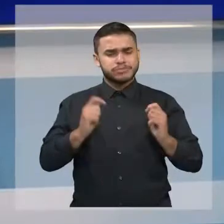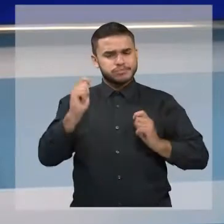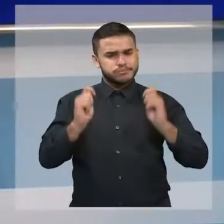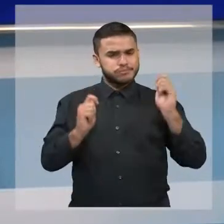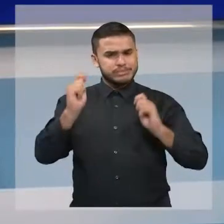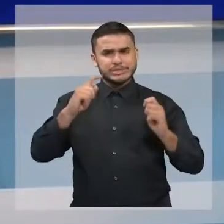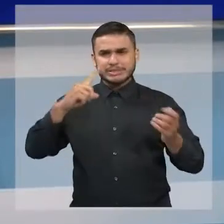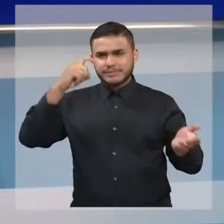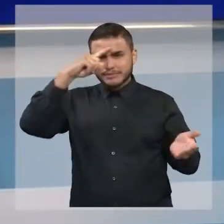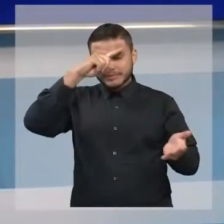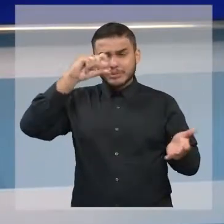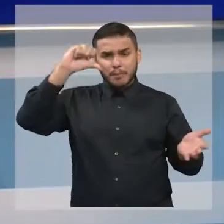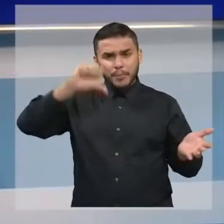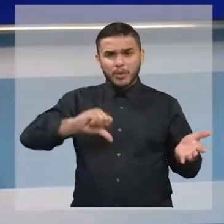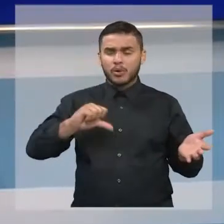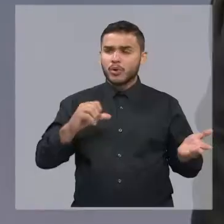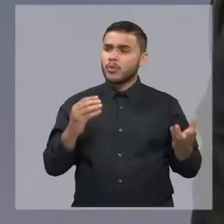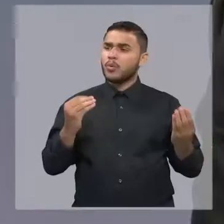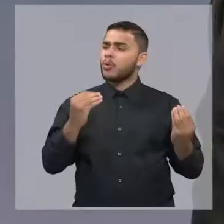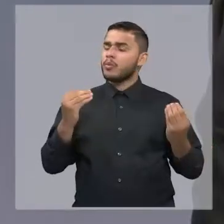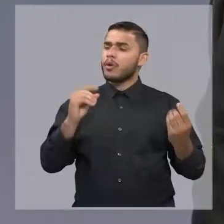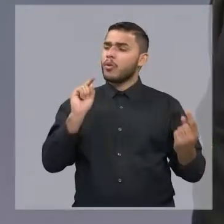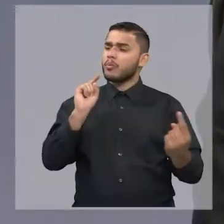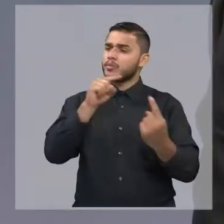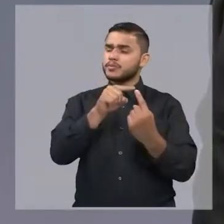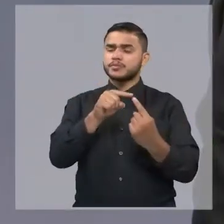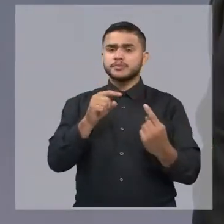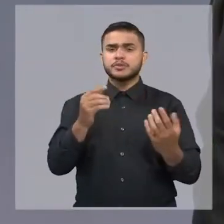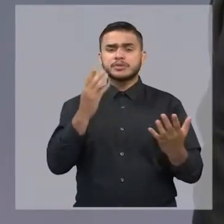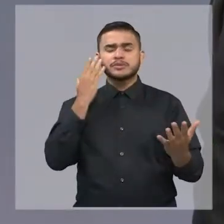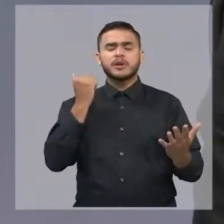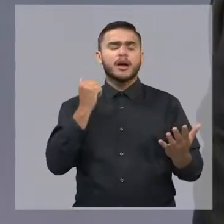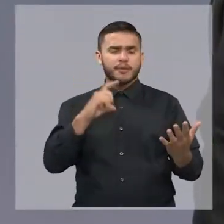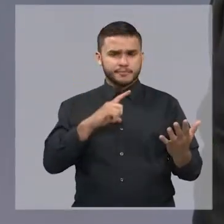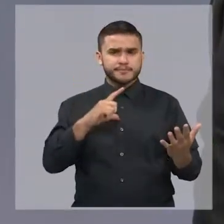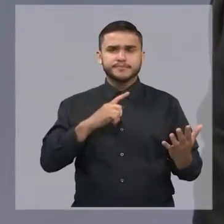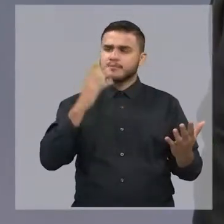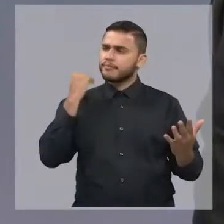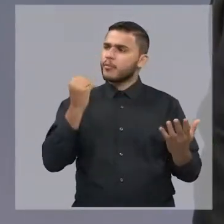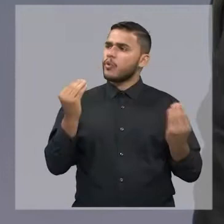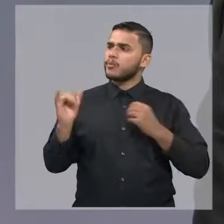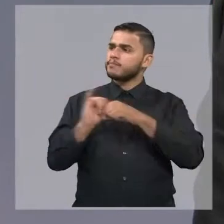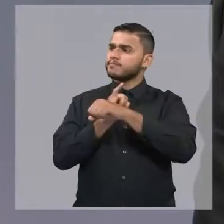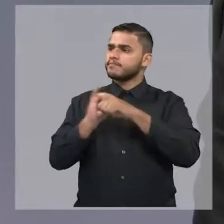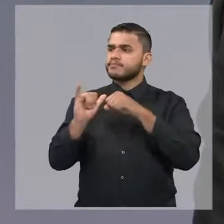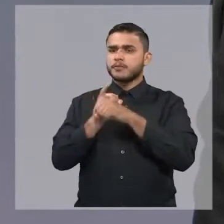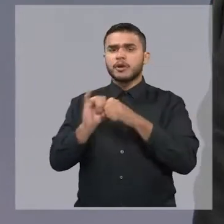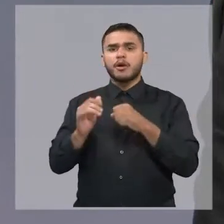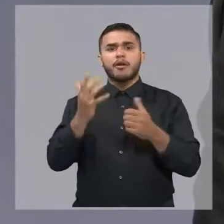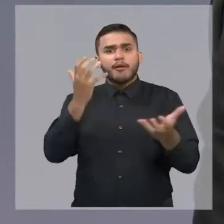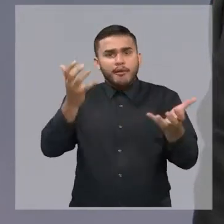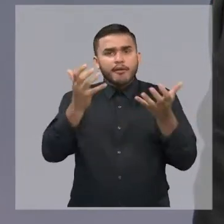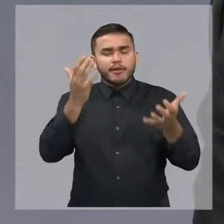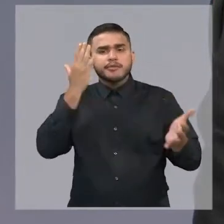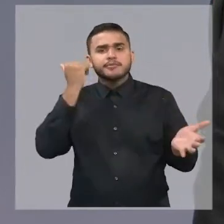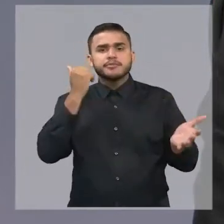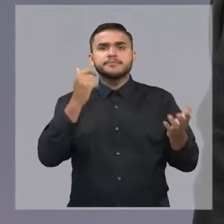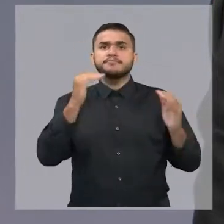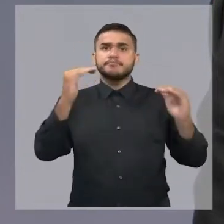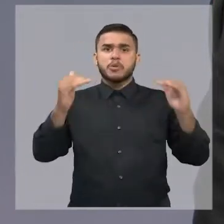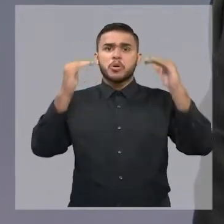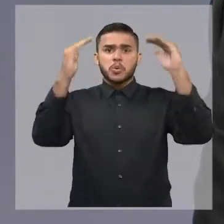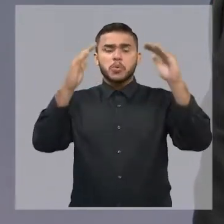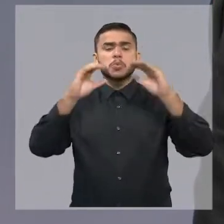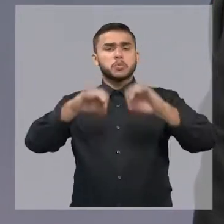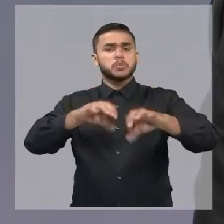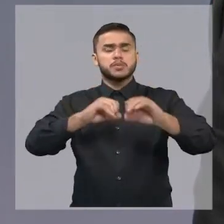essa ineficiência com esse objetivo aí de, alguma forma, atingir o ensino superior público